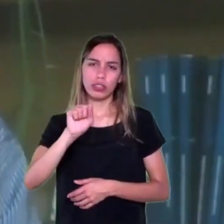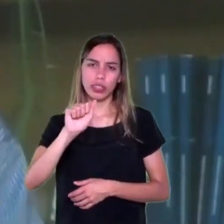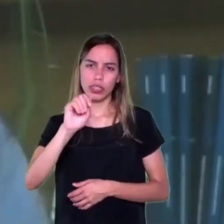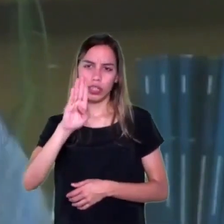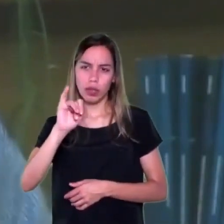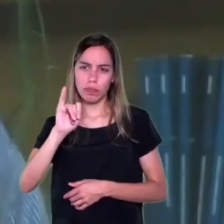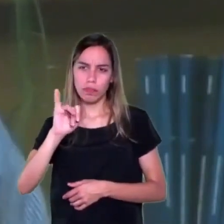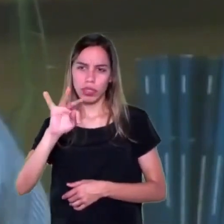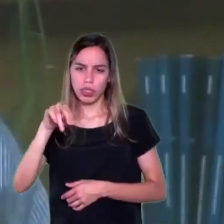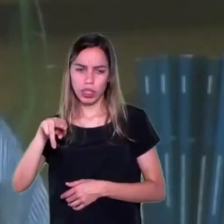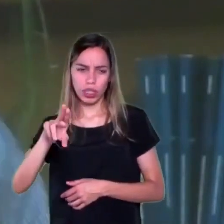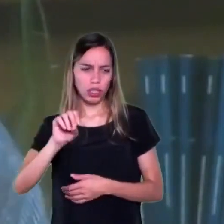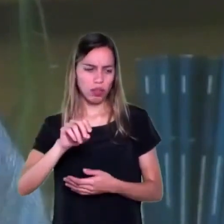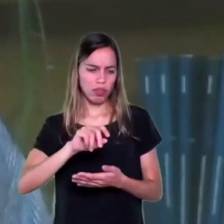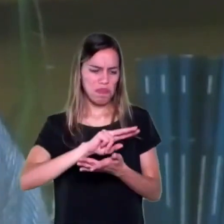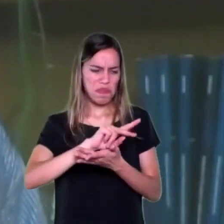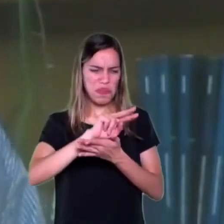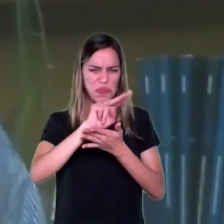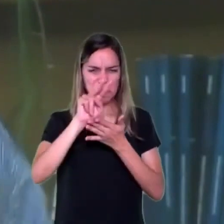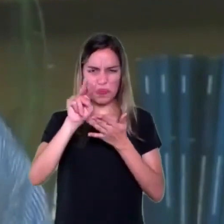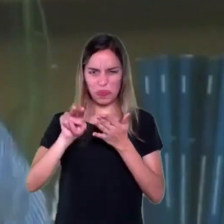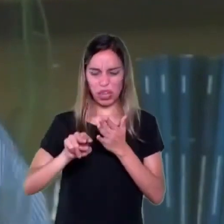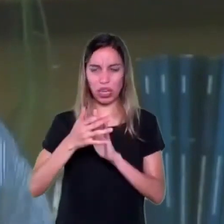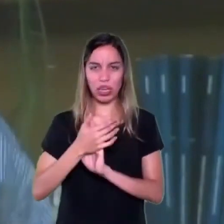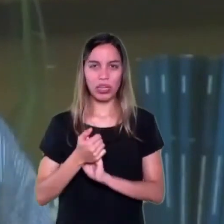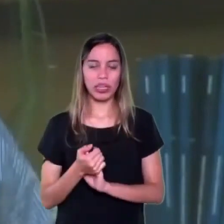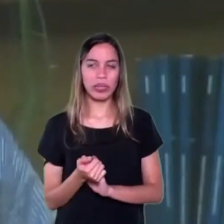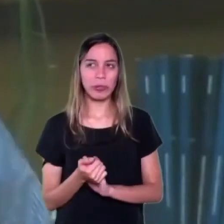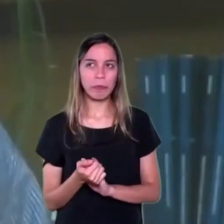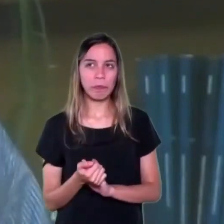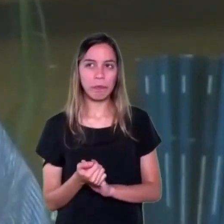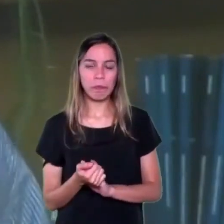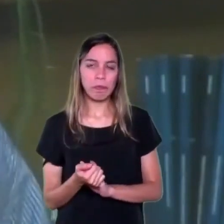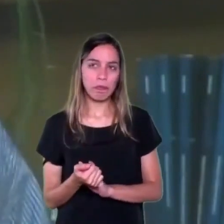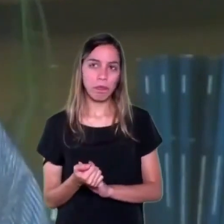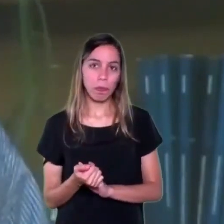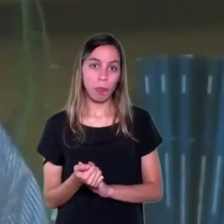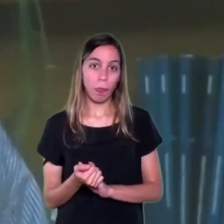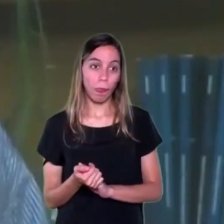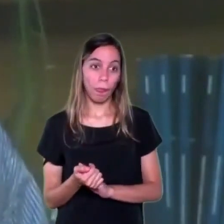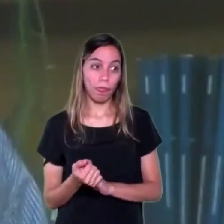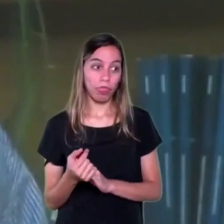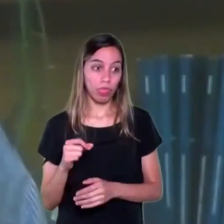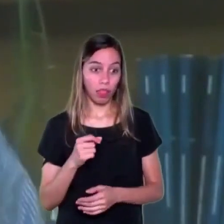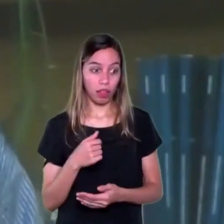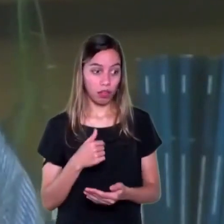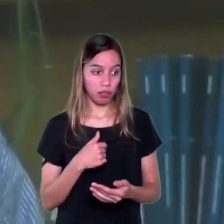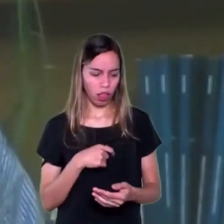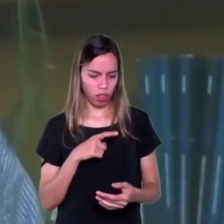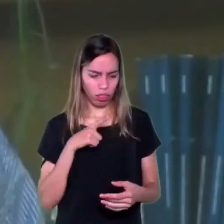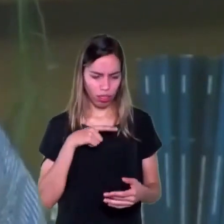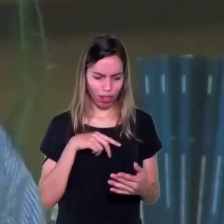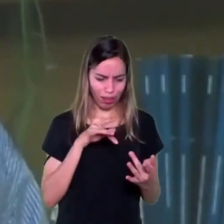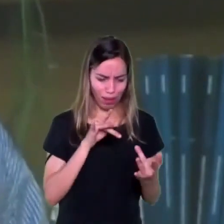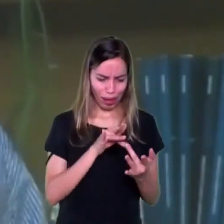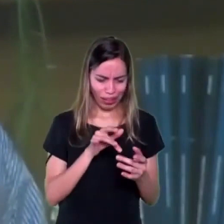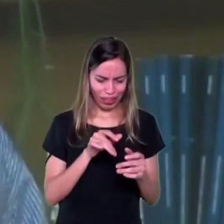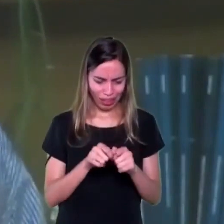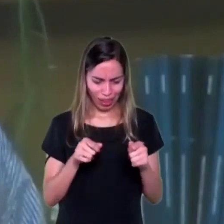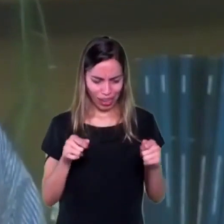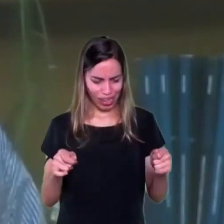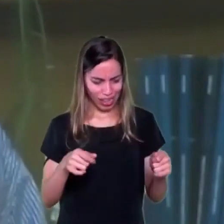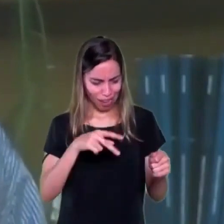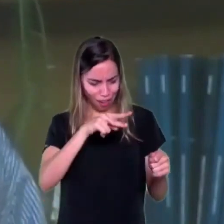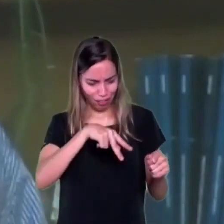Braga, crônicas aí de João do Rio e tal. E foi a partir dos contatos, né, com este